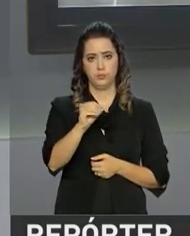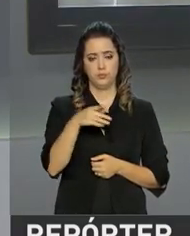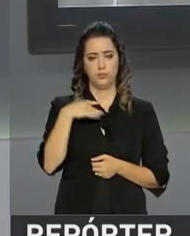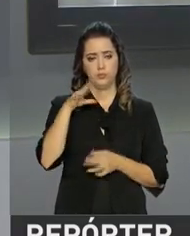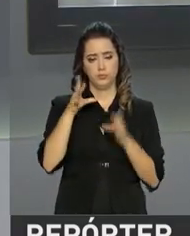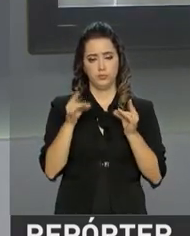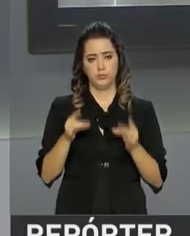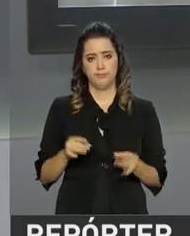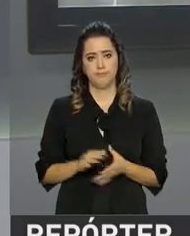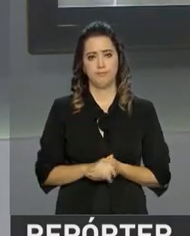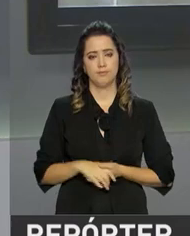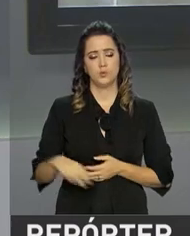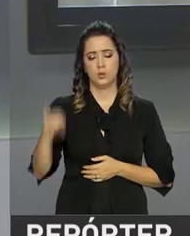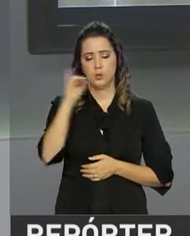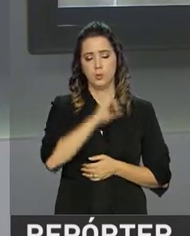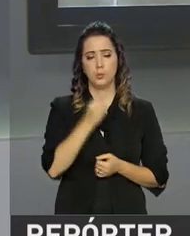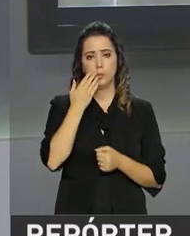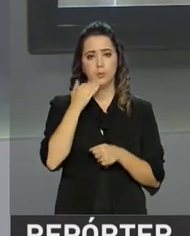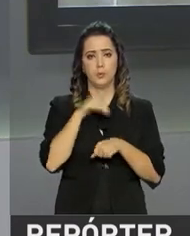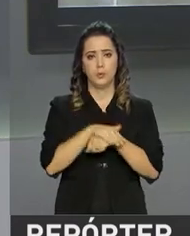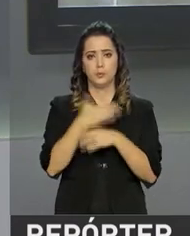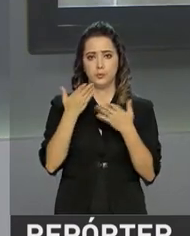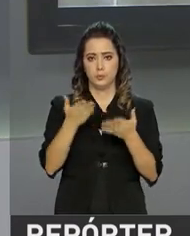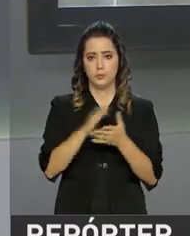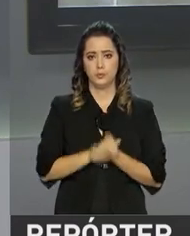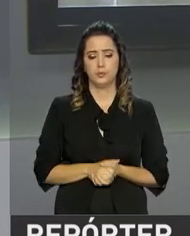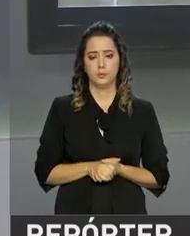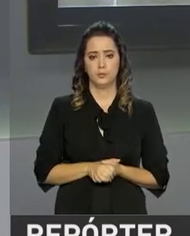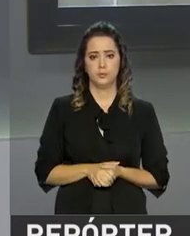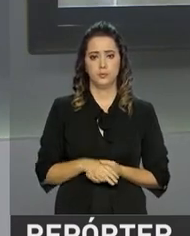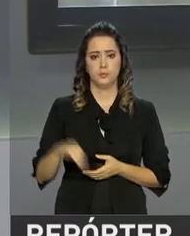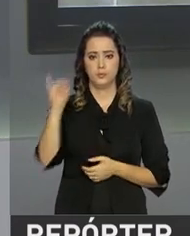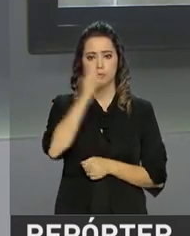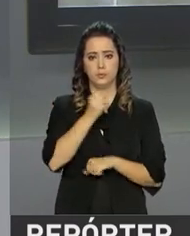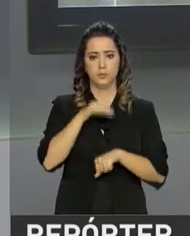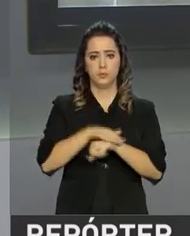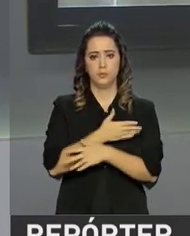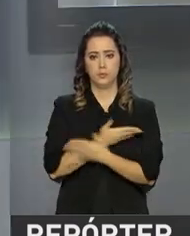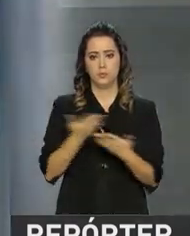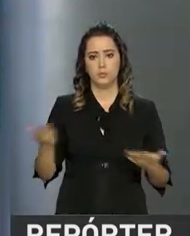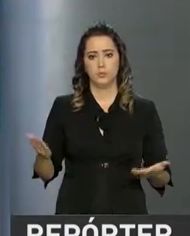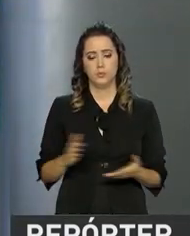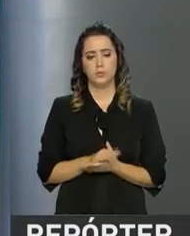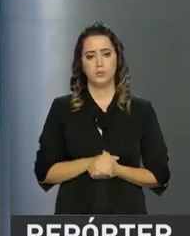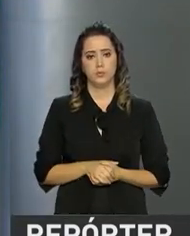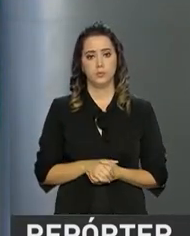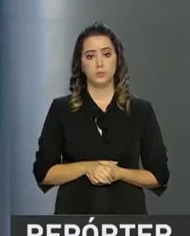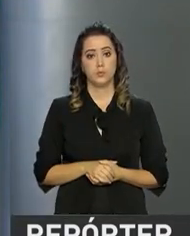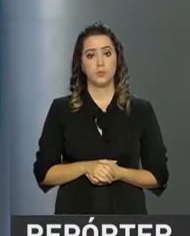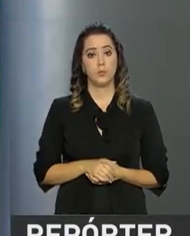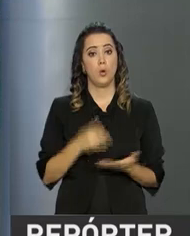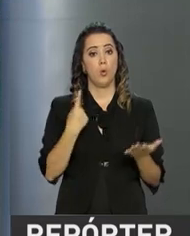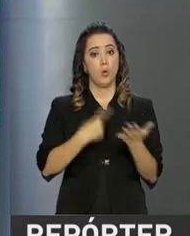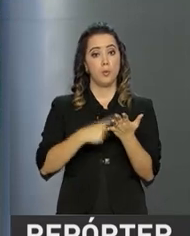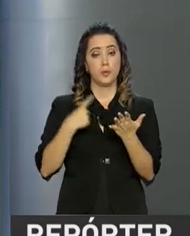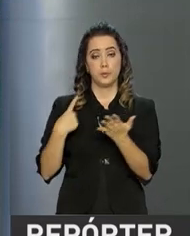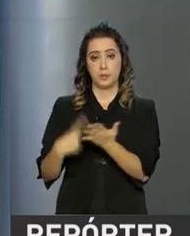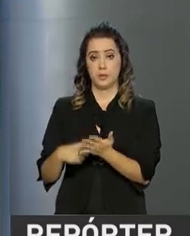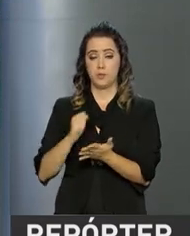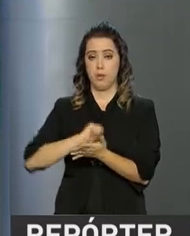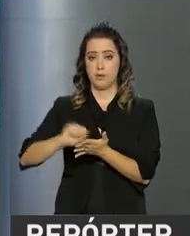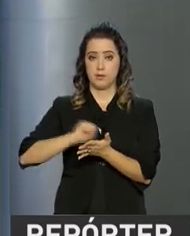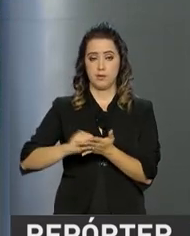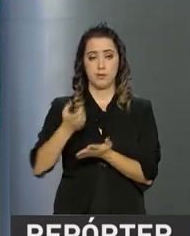mais informações. Olá, Pablo, boa noite para você. Boa noite, Thaísa. Boa noite a todos. O termo de compromisso foi assinado